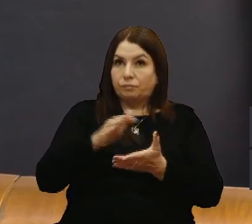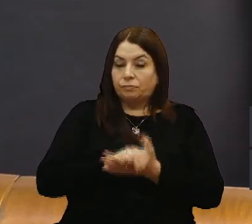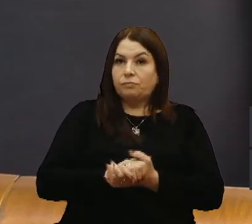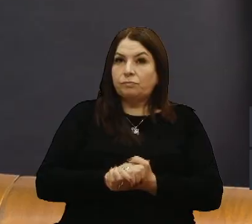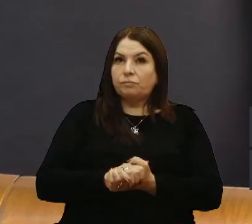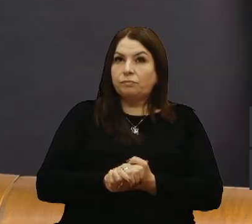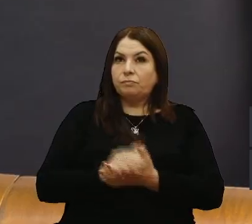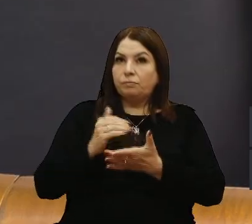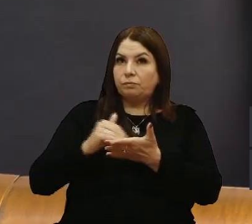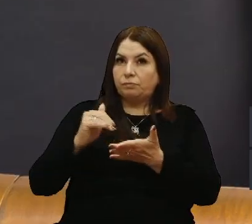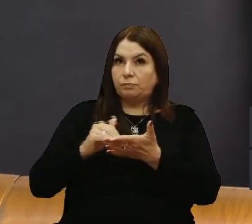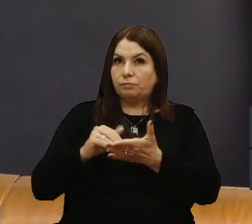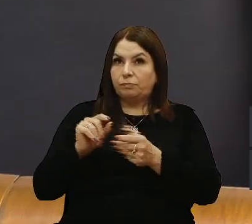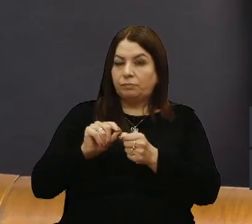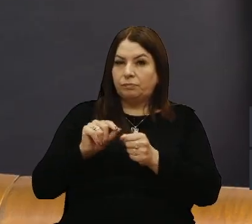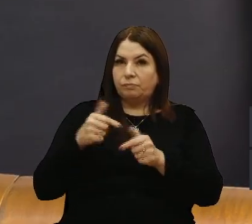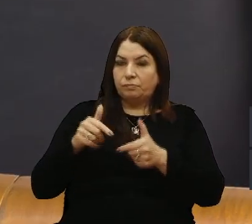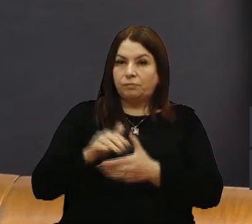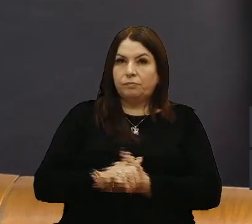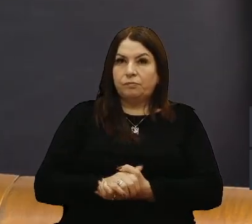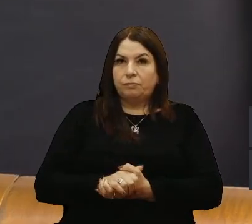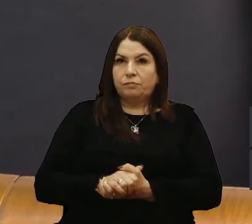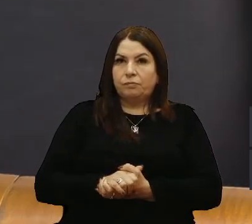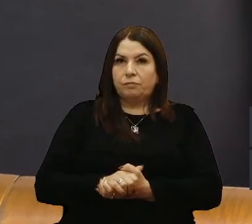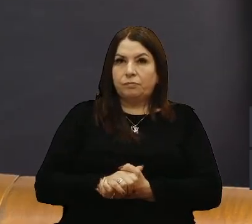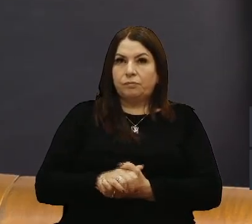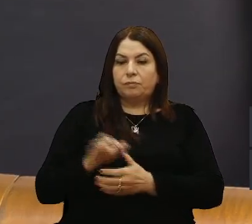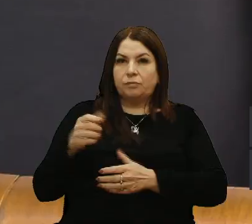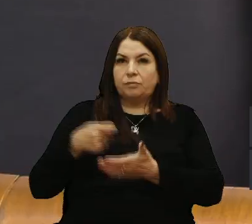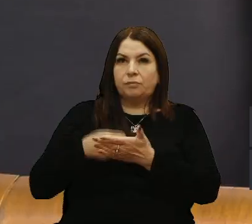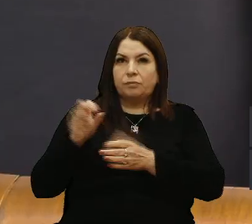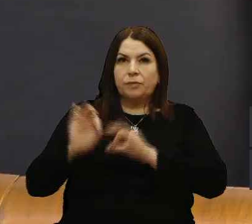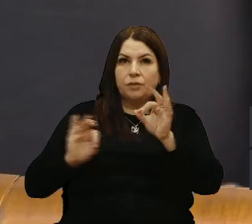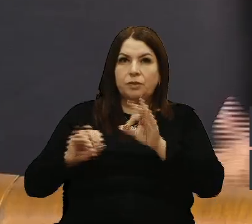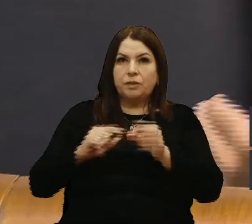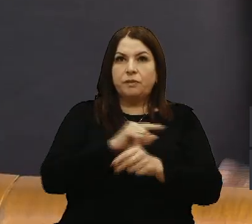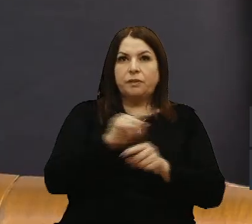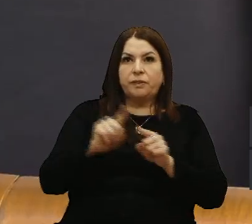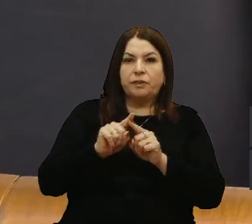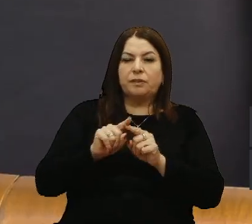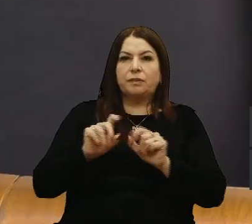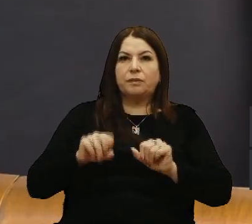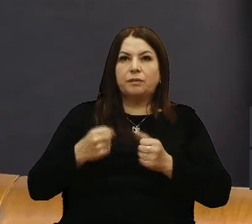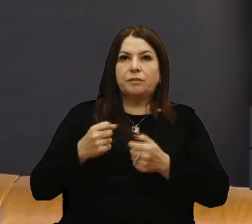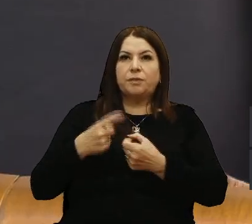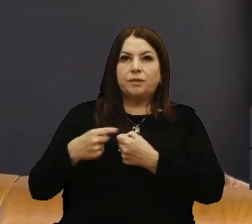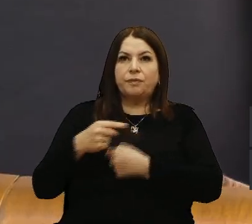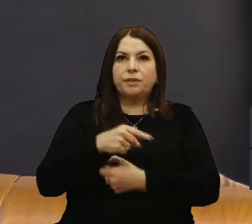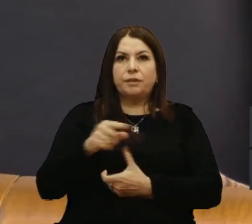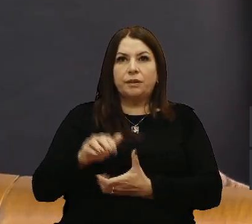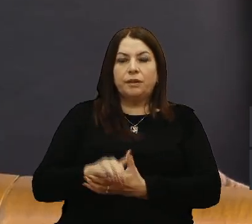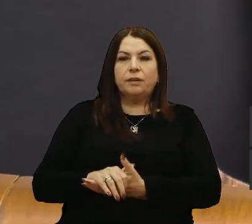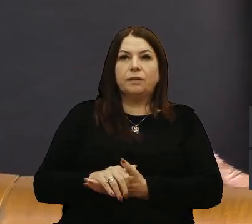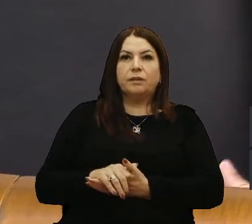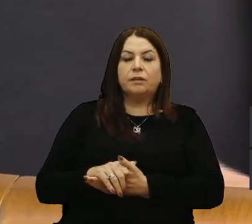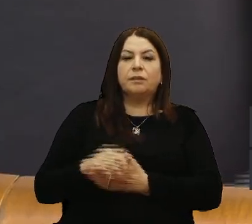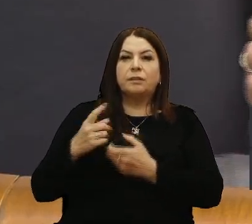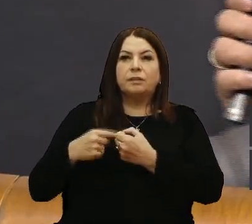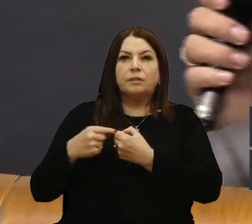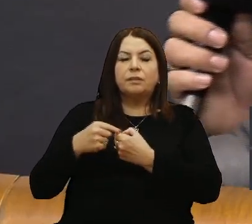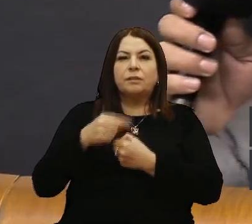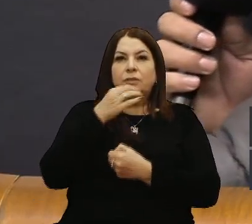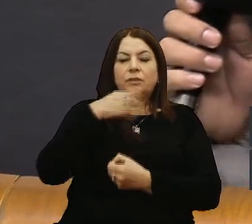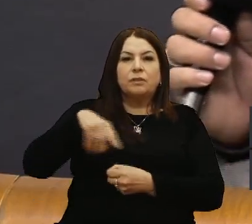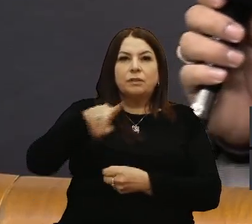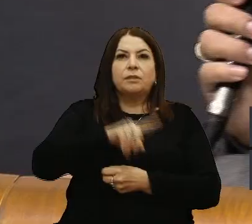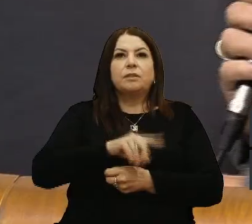o secretário está fazendo esse trabalho, tentando organizar para que seja, para que esse município também contribua com o município de Caxias do Sul. E